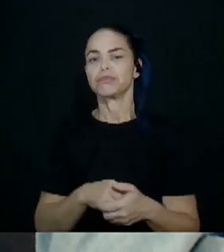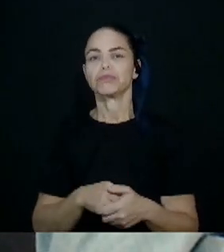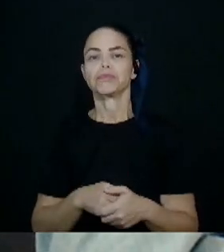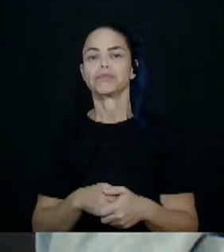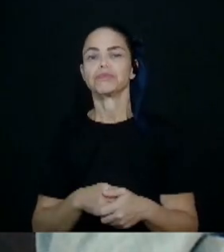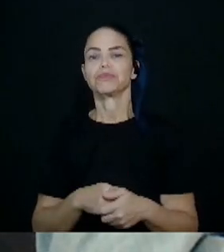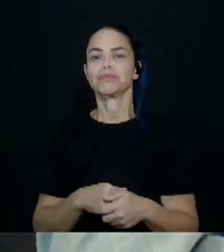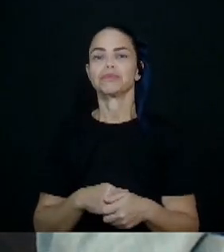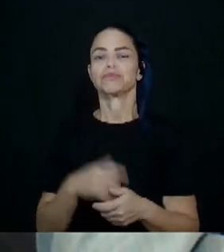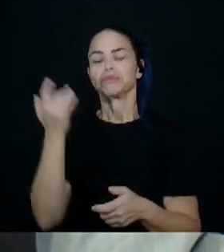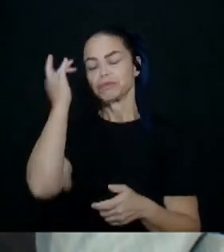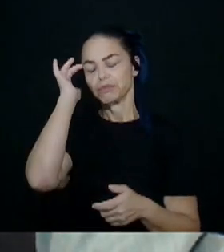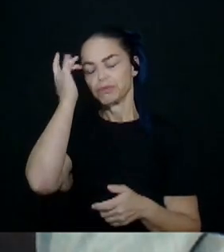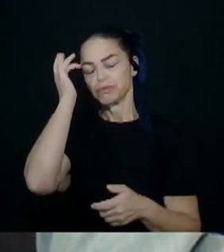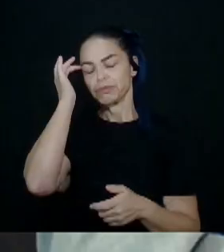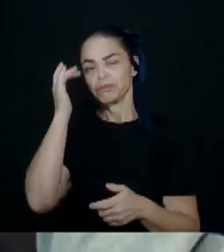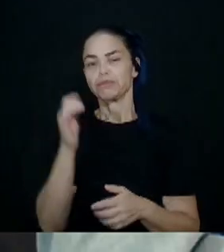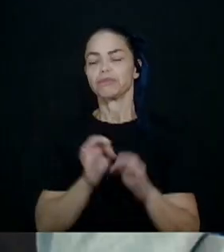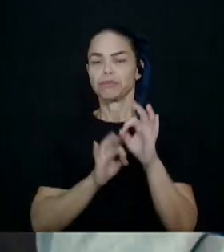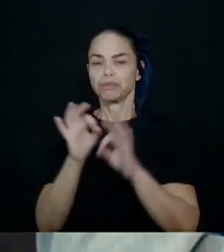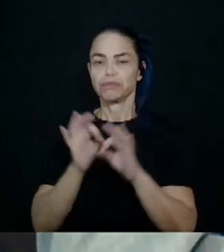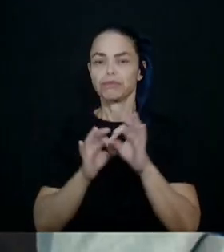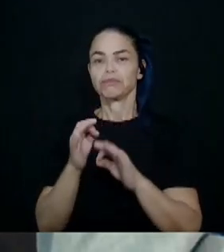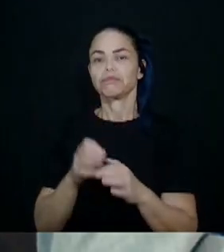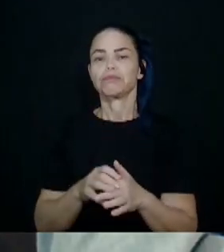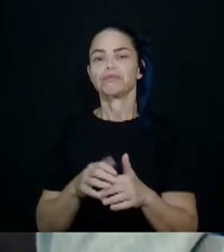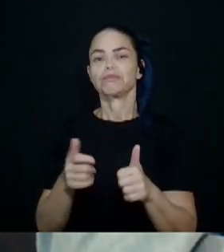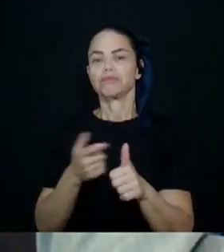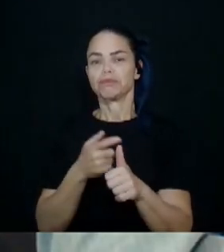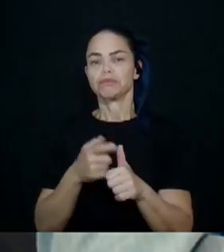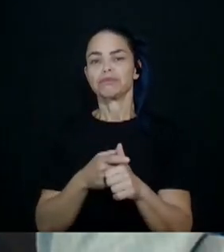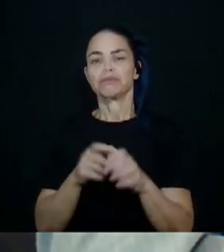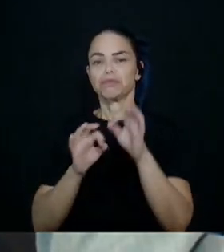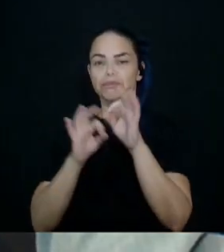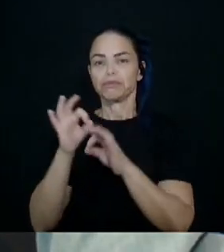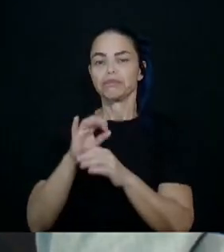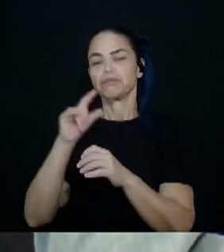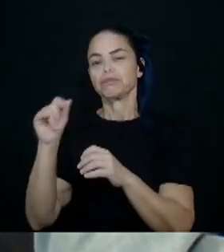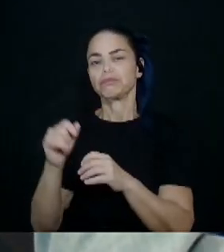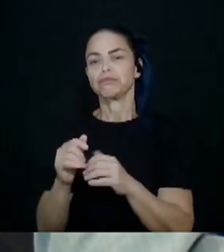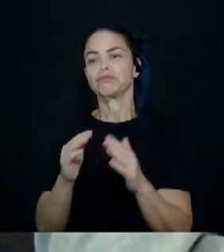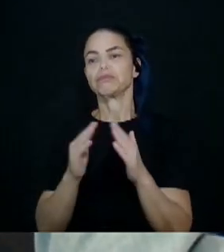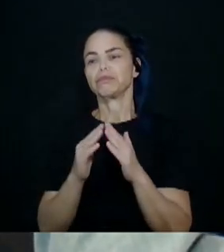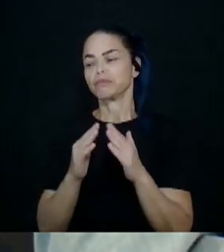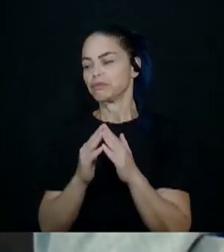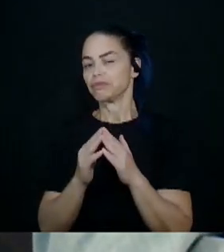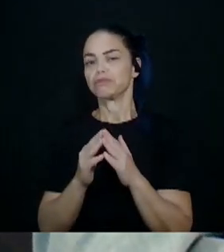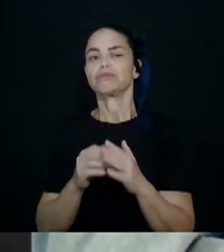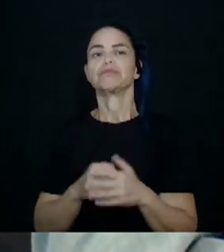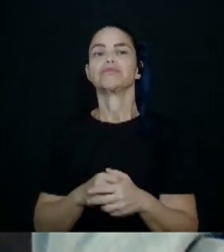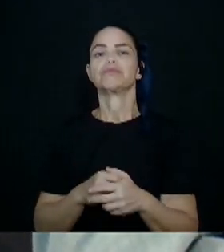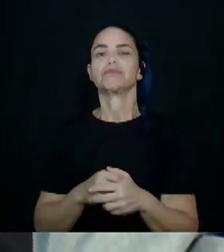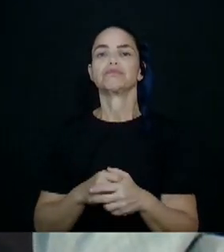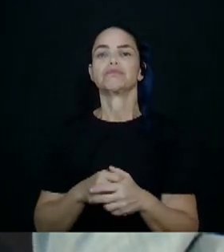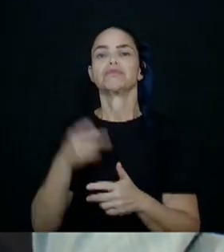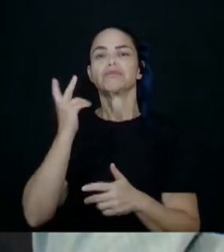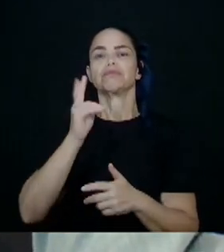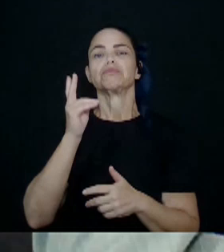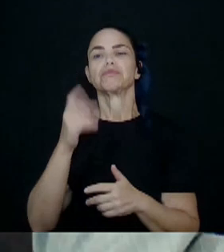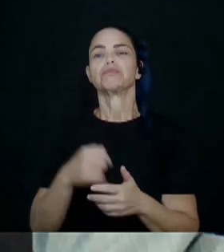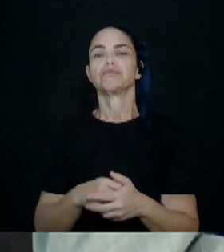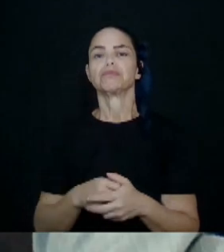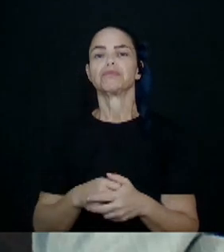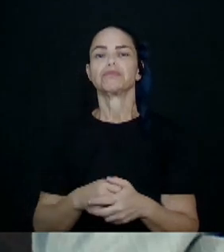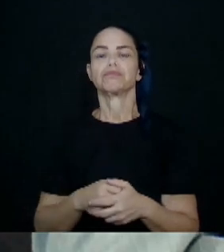Eu acho que o planejamento é importante. A primeira coisa, se planeja ao sair de casa e toda vez que você tiver,